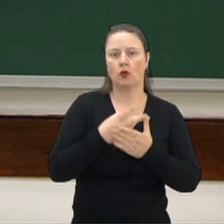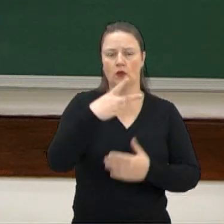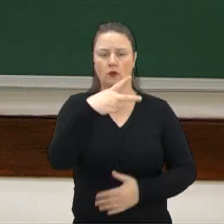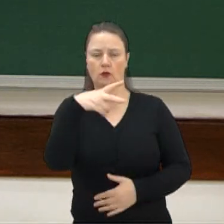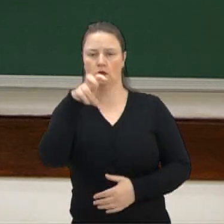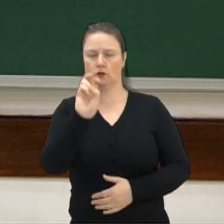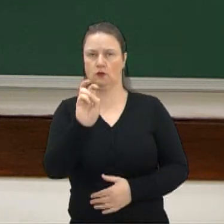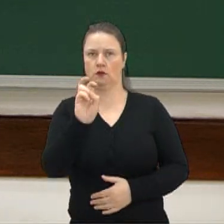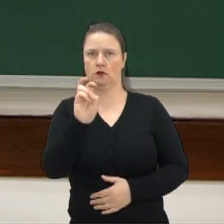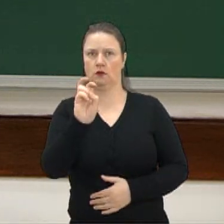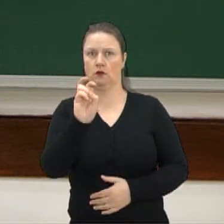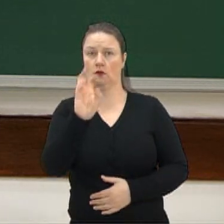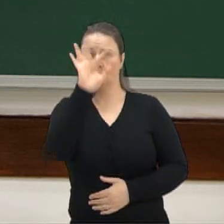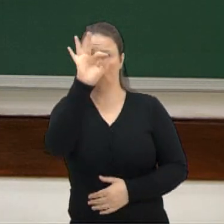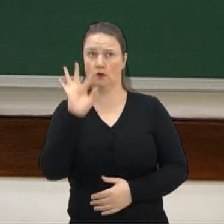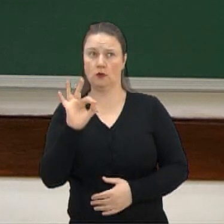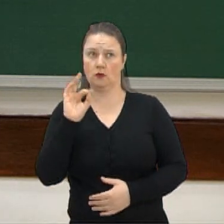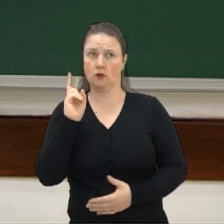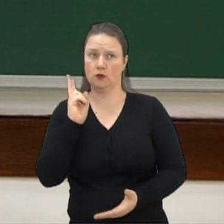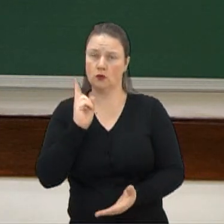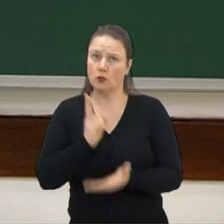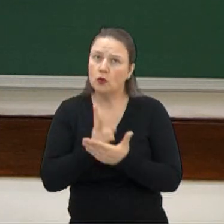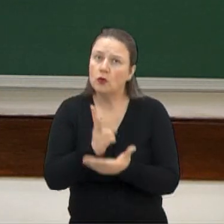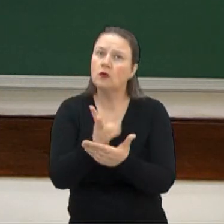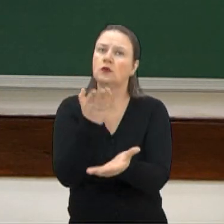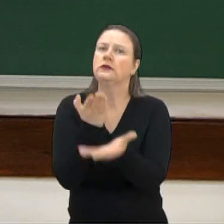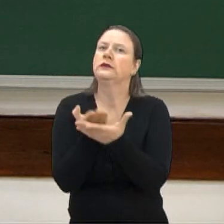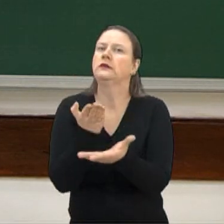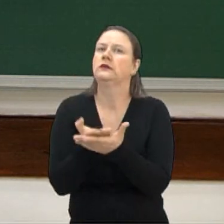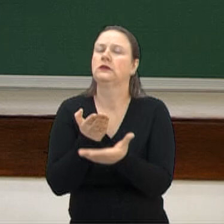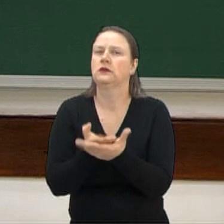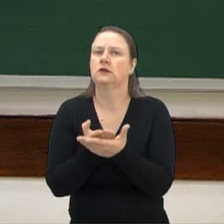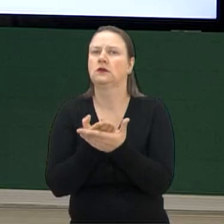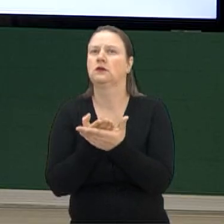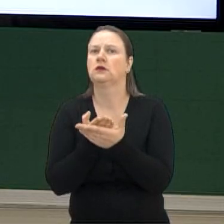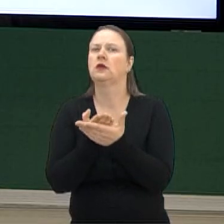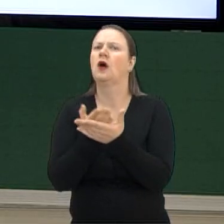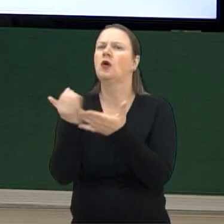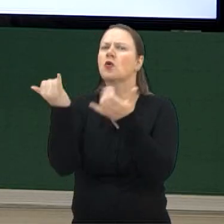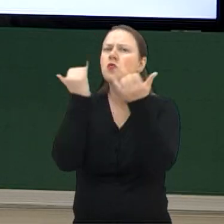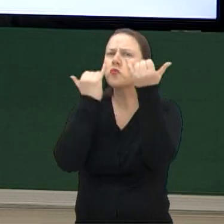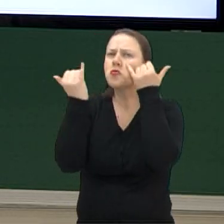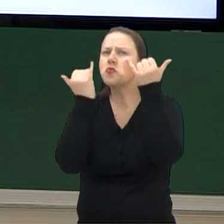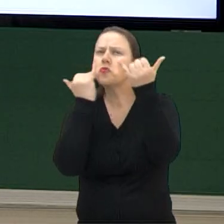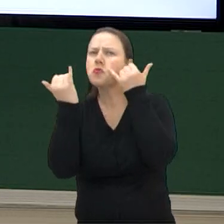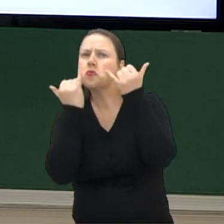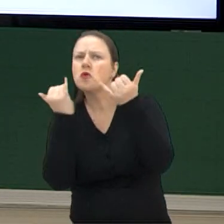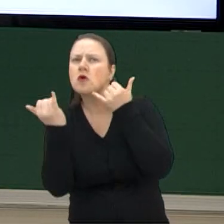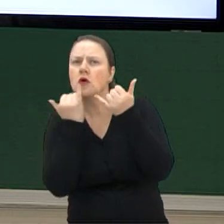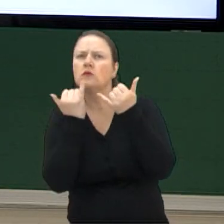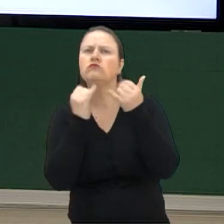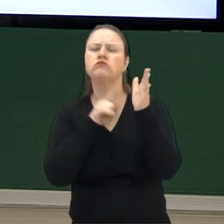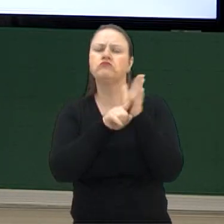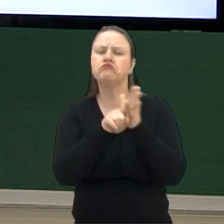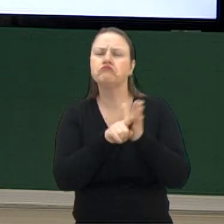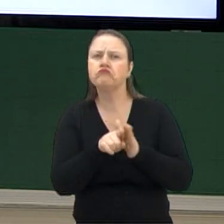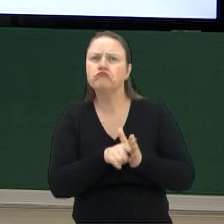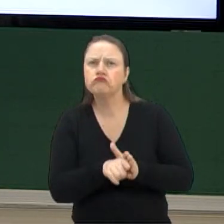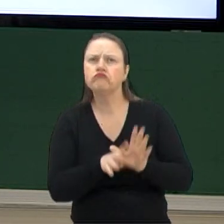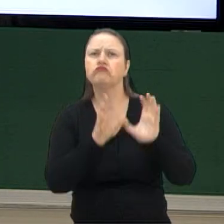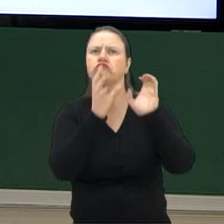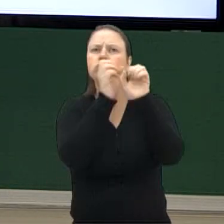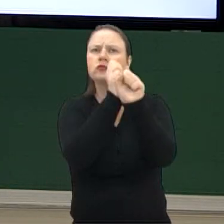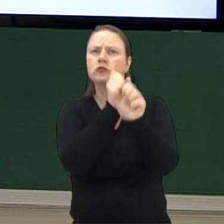estão estudando. Então, a partir desses dados que foram recolhidos, dessas perguntas